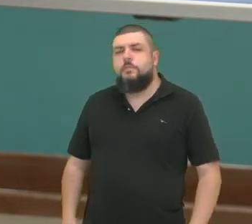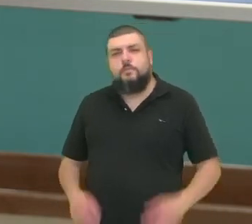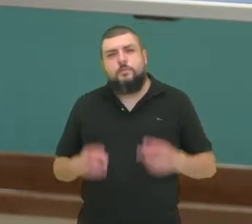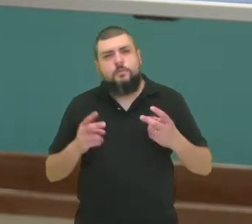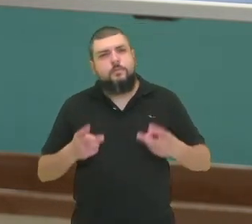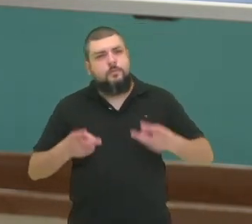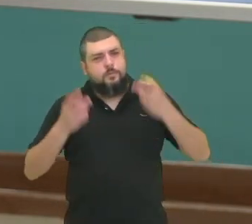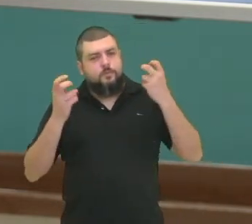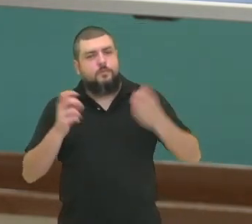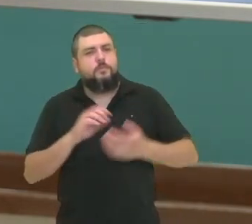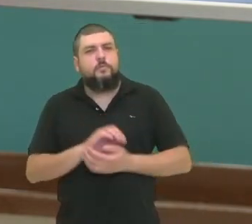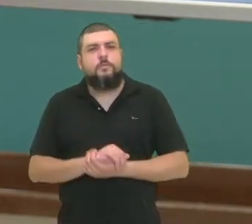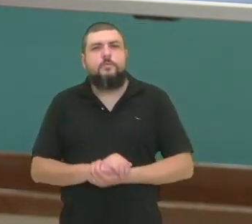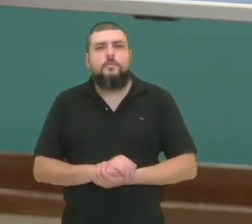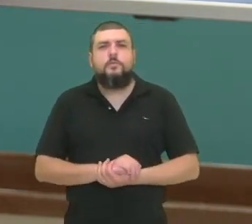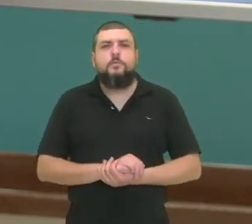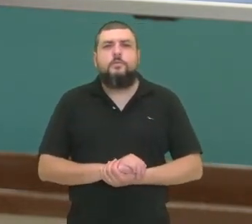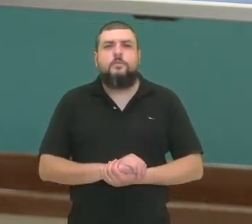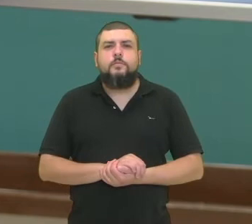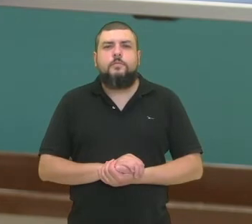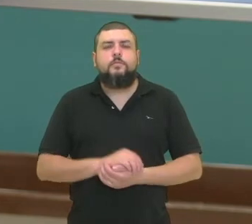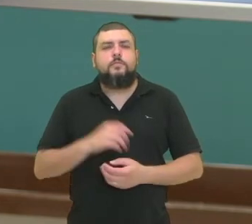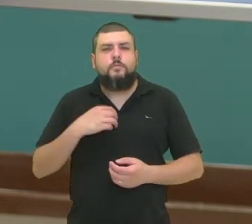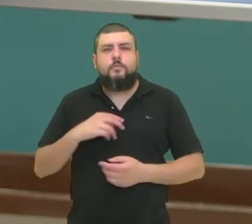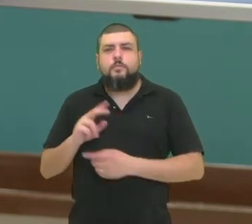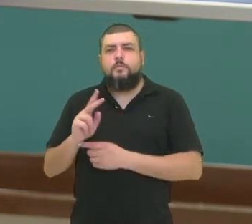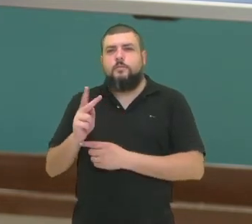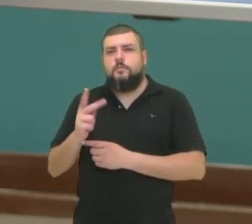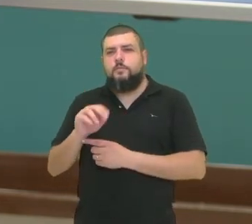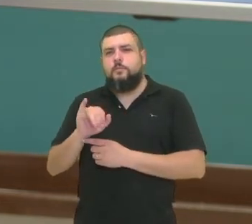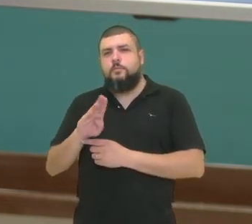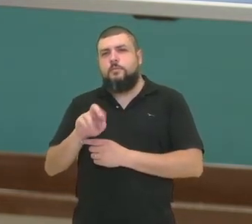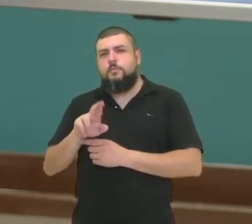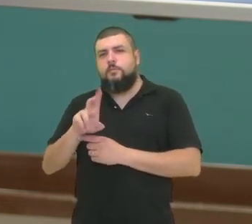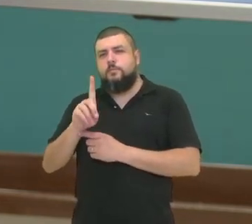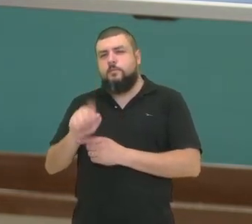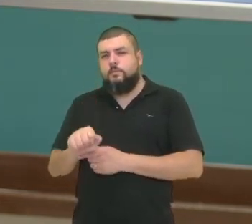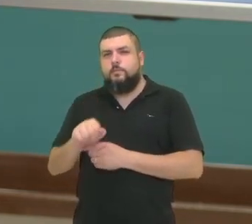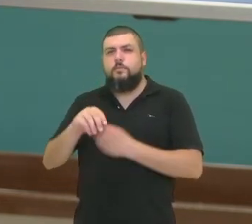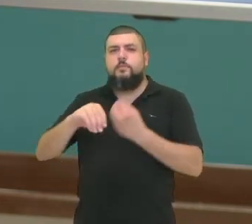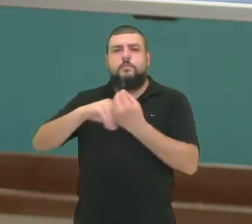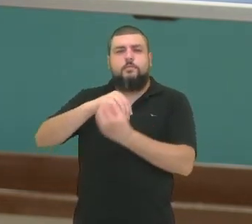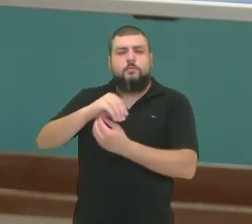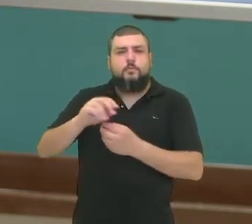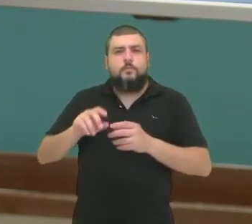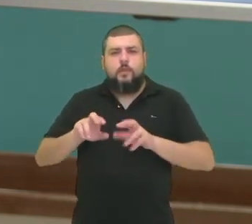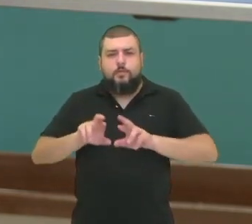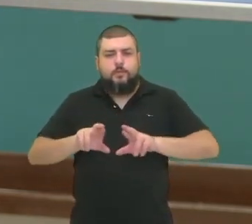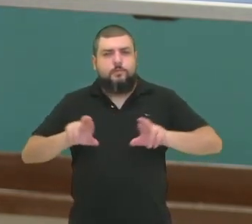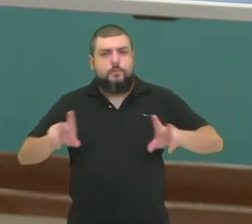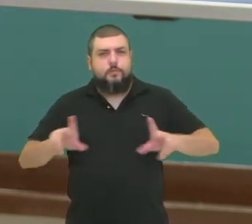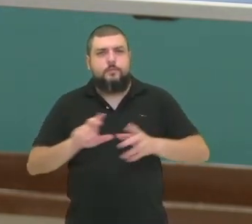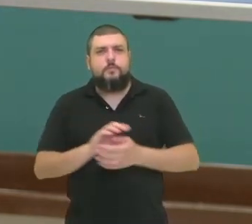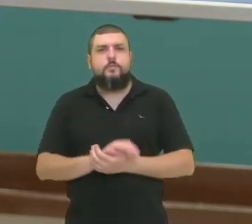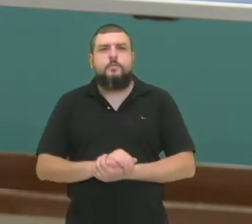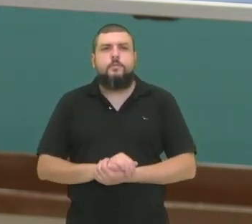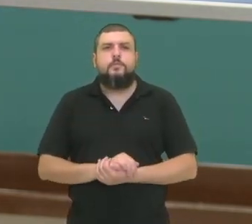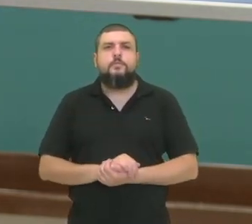amarela híbrida. Híbrida porque ela vem de indivíduos diferentes, amarelo e